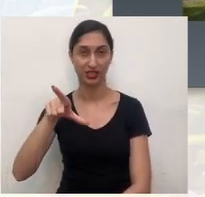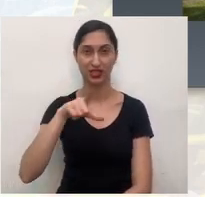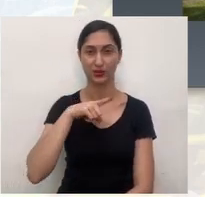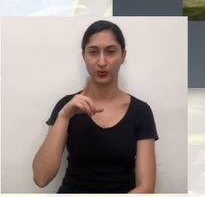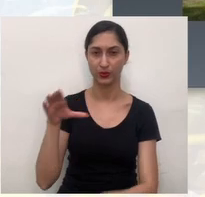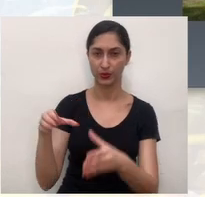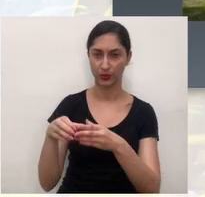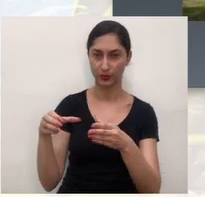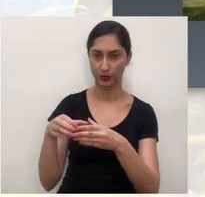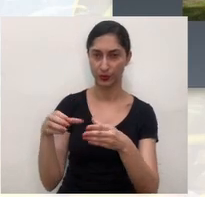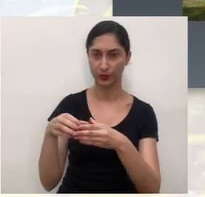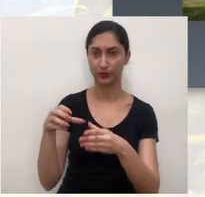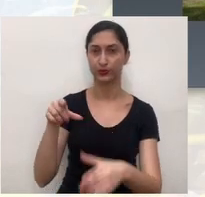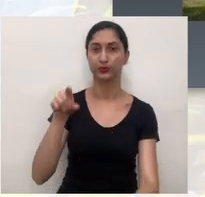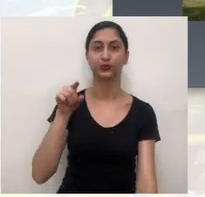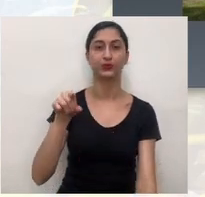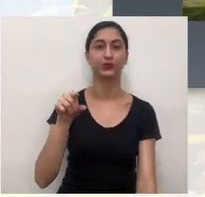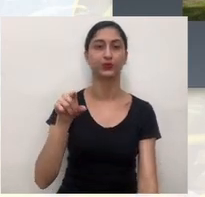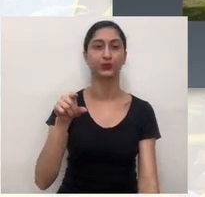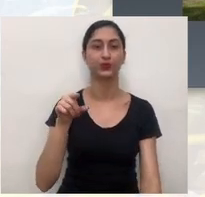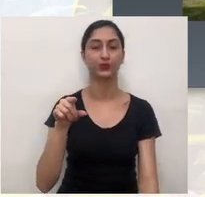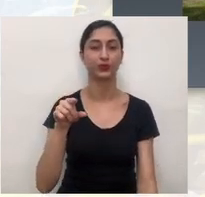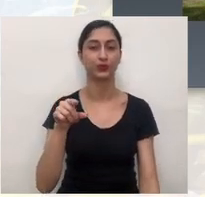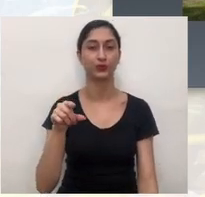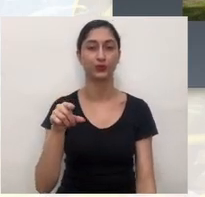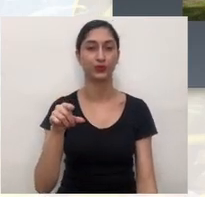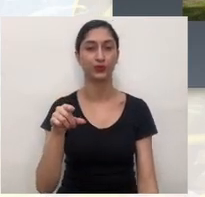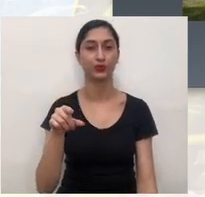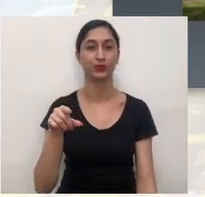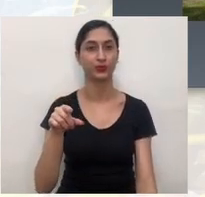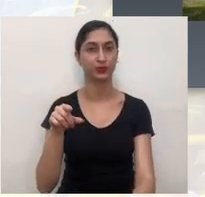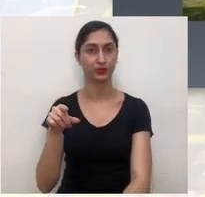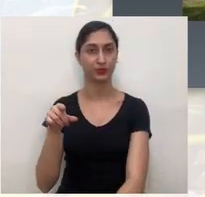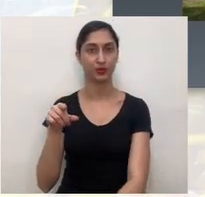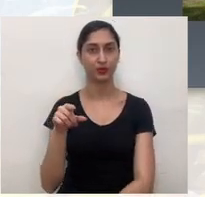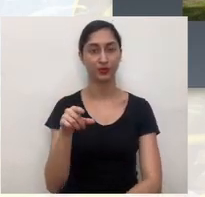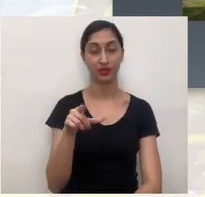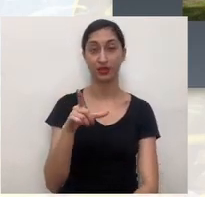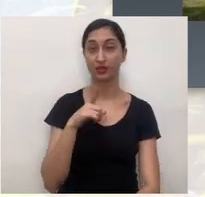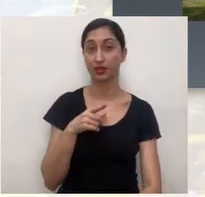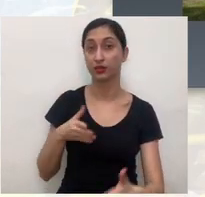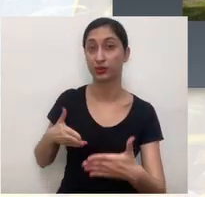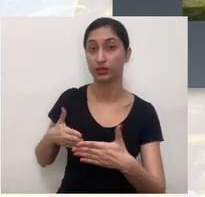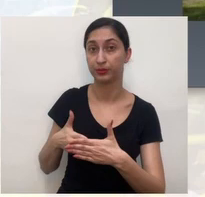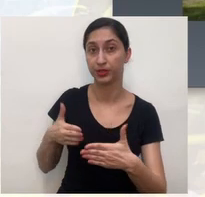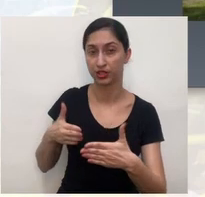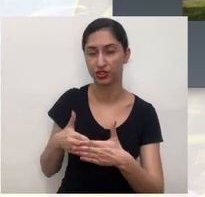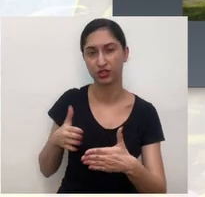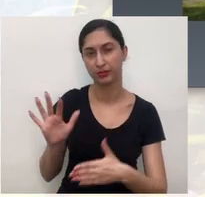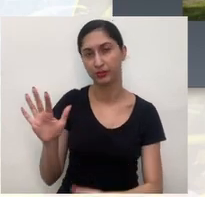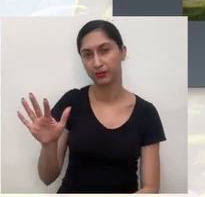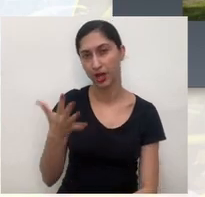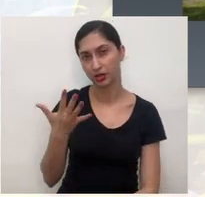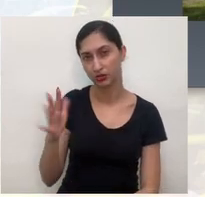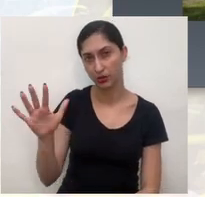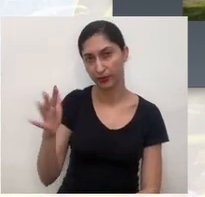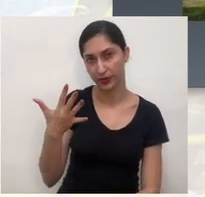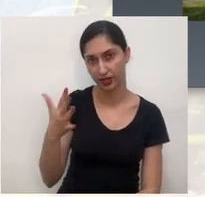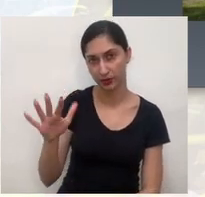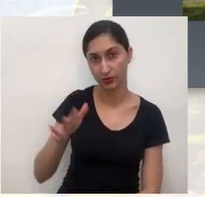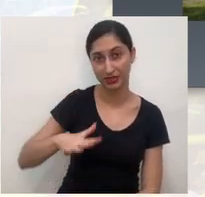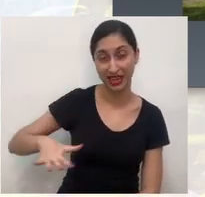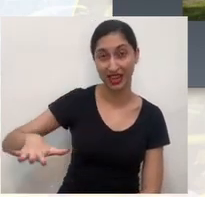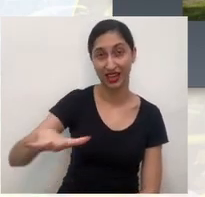ou guapuruvus, né, eles estão delimitando mais ou menos a área